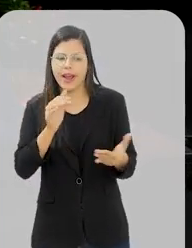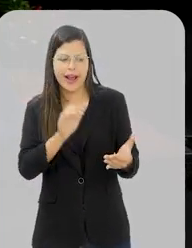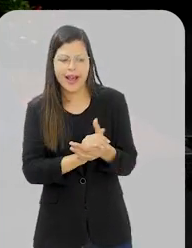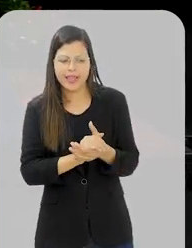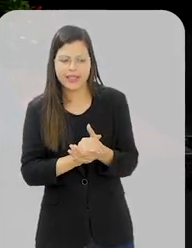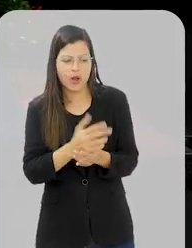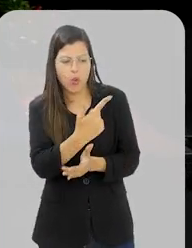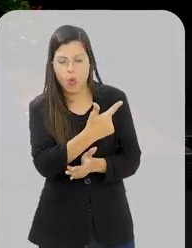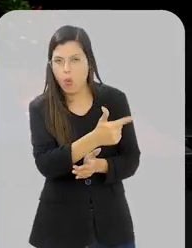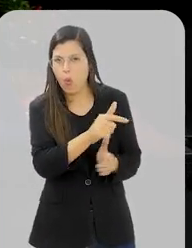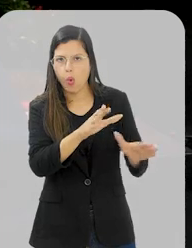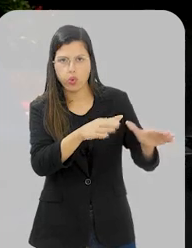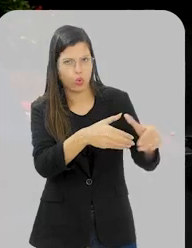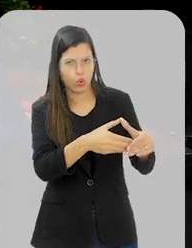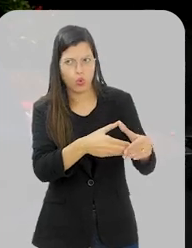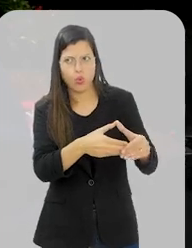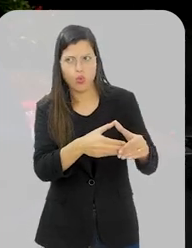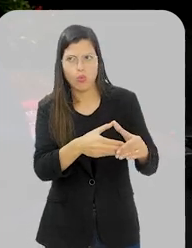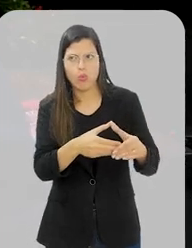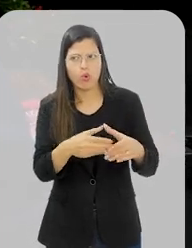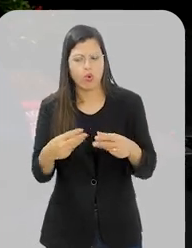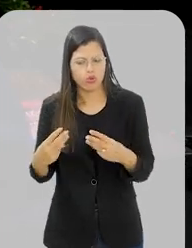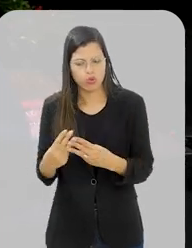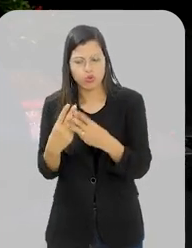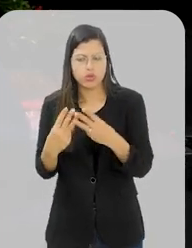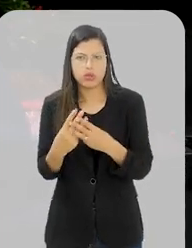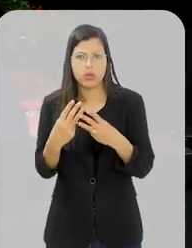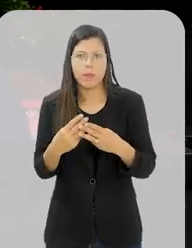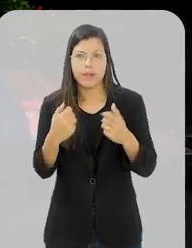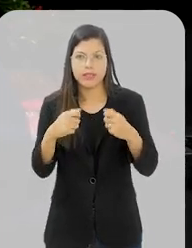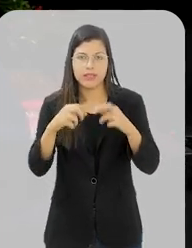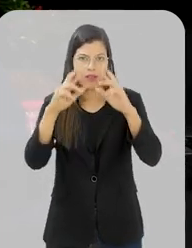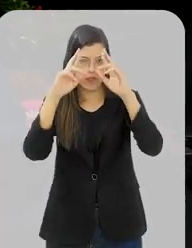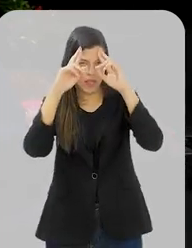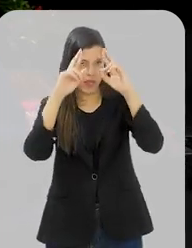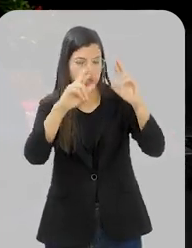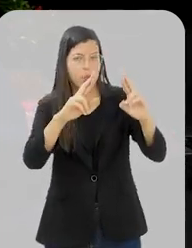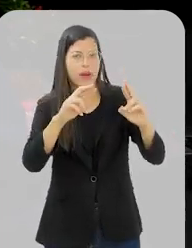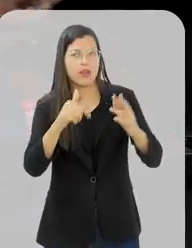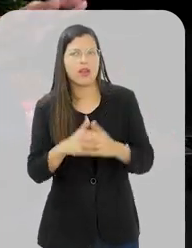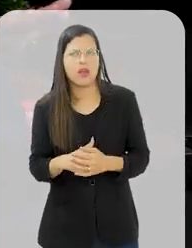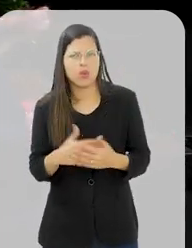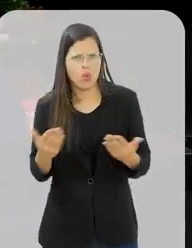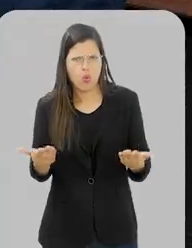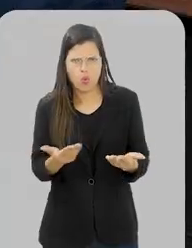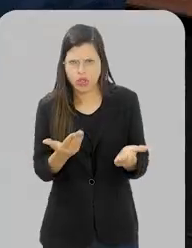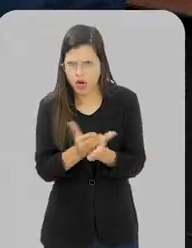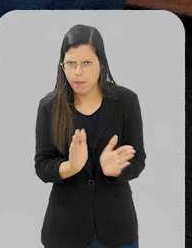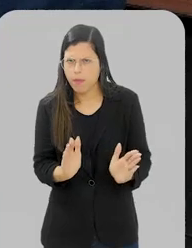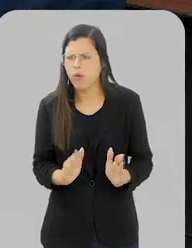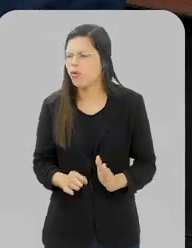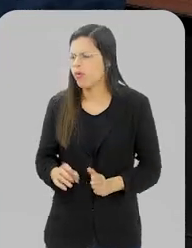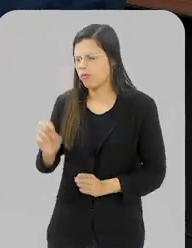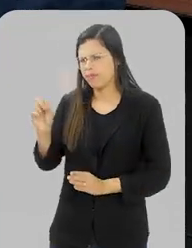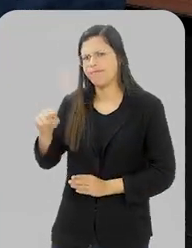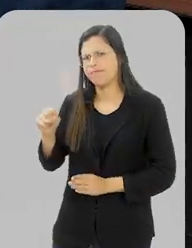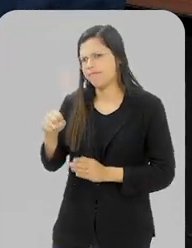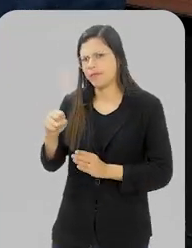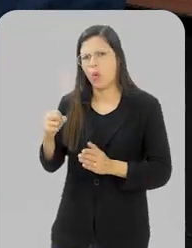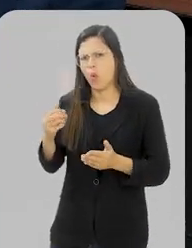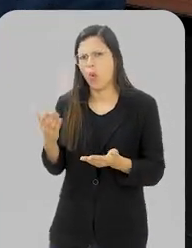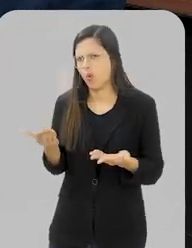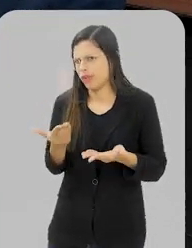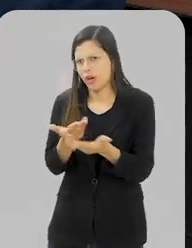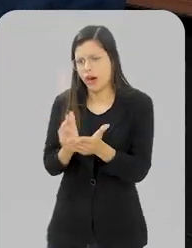uma pessoa de uma outra tribo mesmo sendo judeu tinha que ser respeitado hoje isso já acabou não hoje acabou com certeza